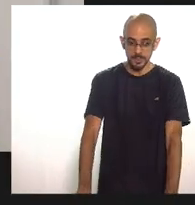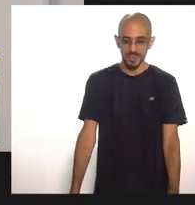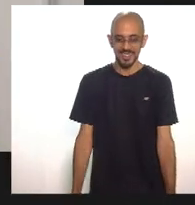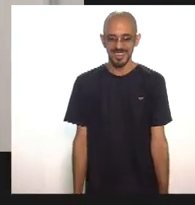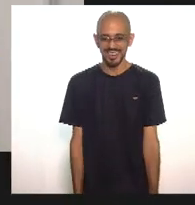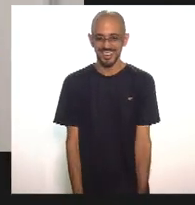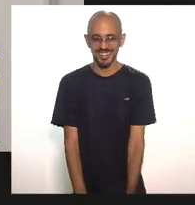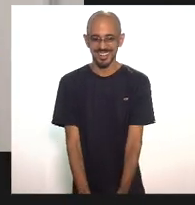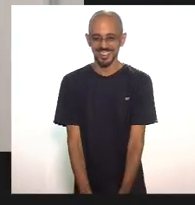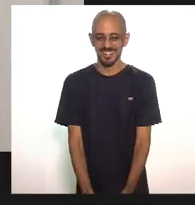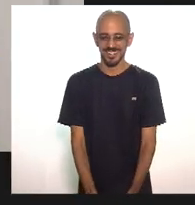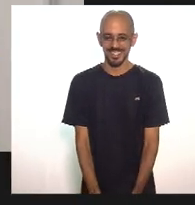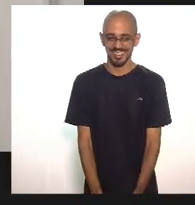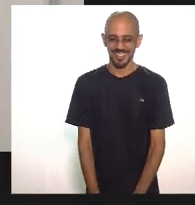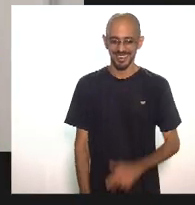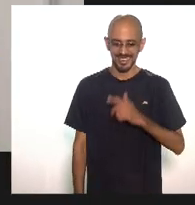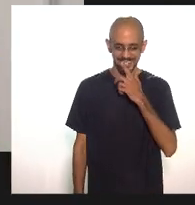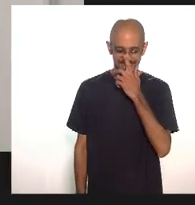Muito obrigado pelo